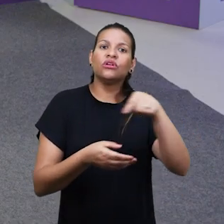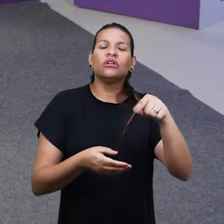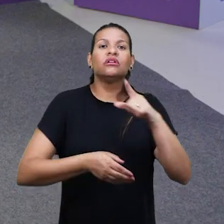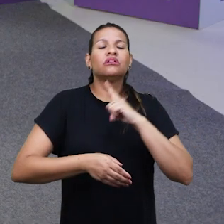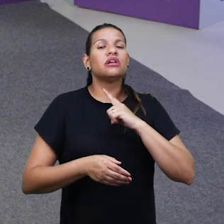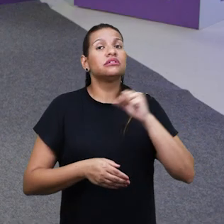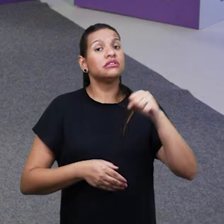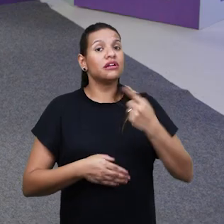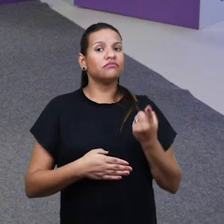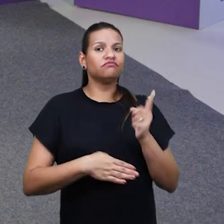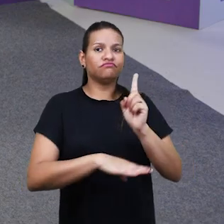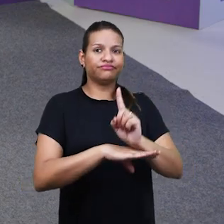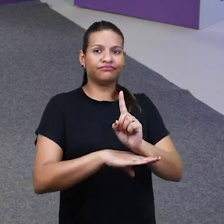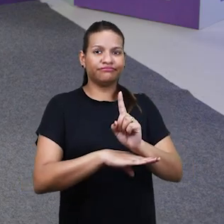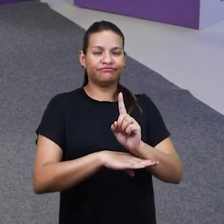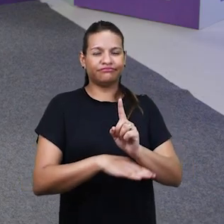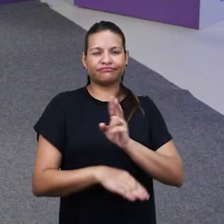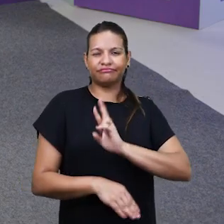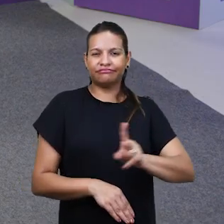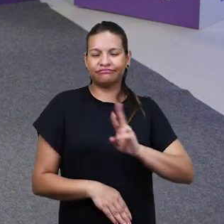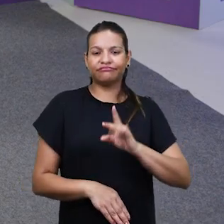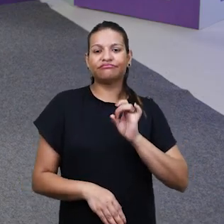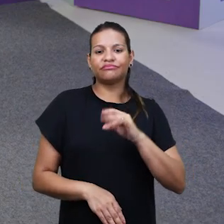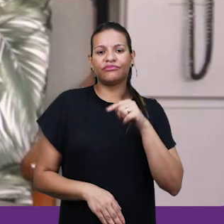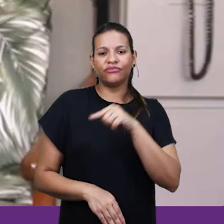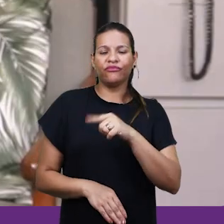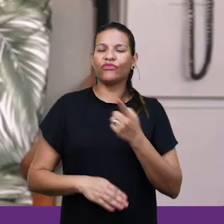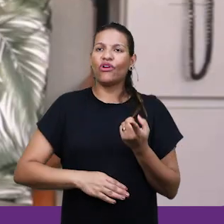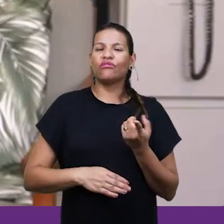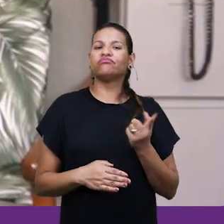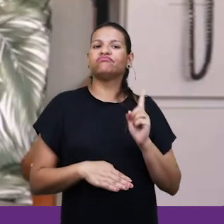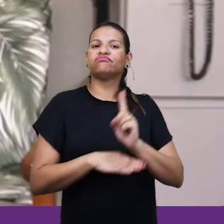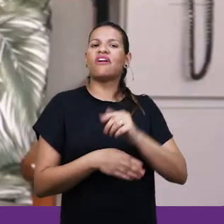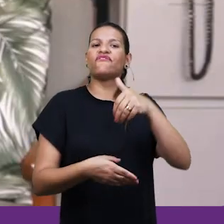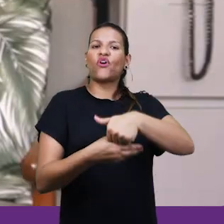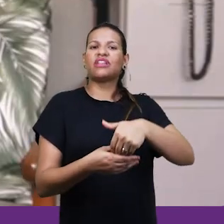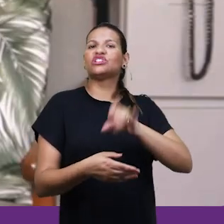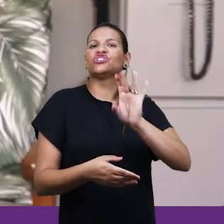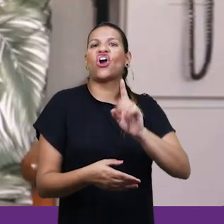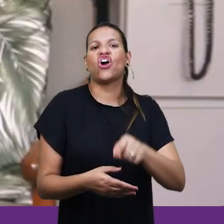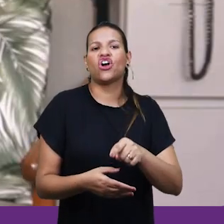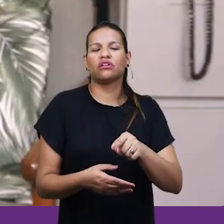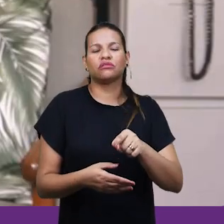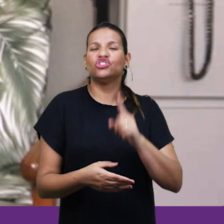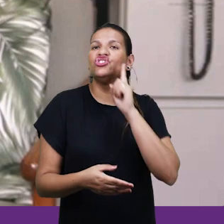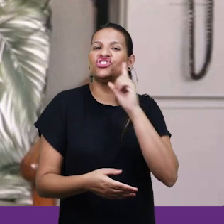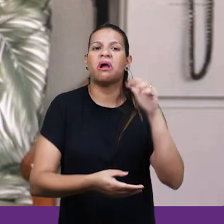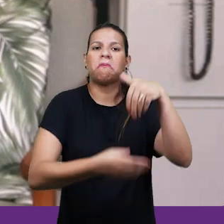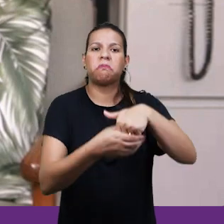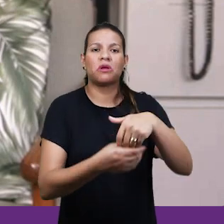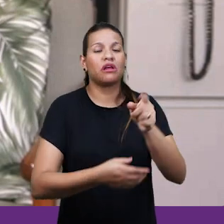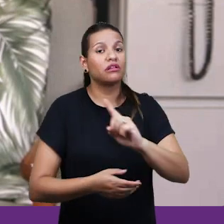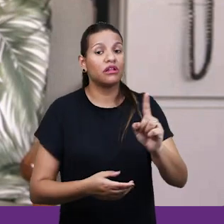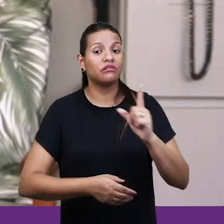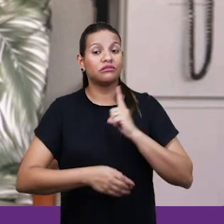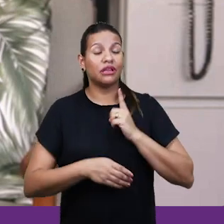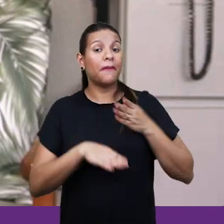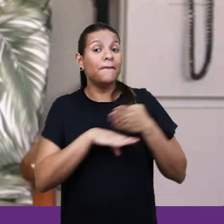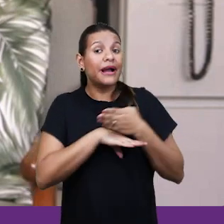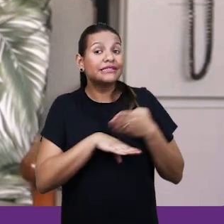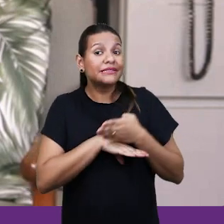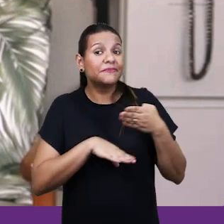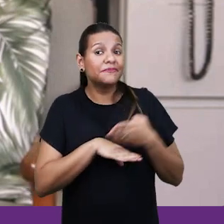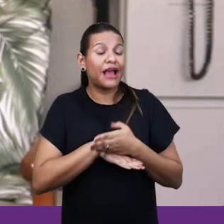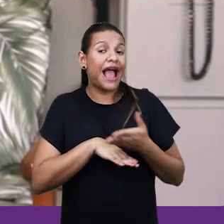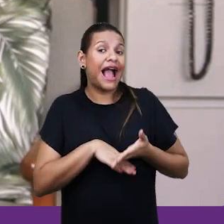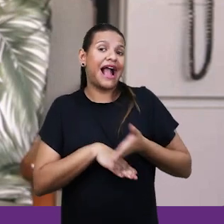Olha, Camila, essa é uma pergunta crucial para mim, é muito importante, até para situar o eleitor numa posição de